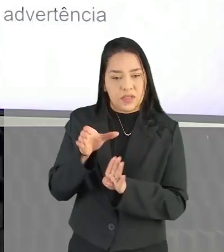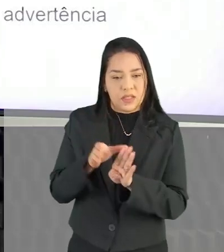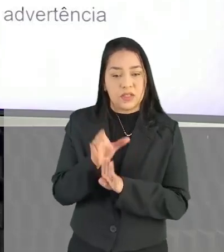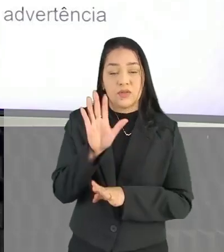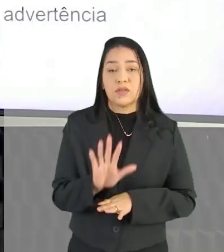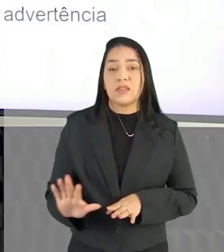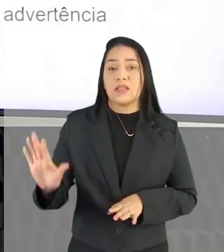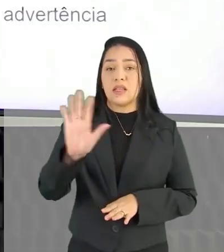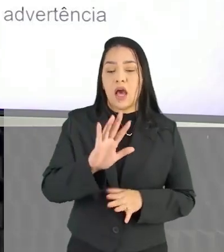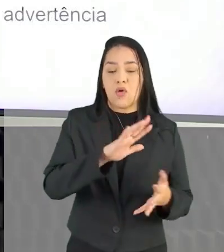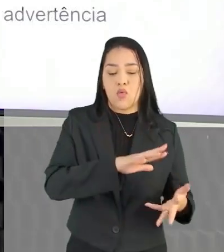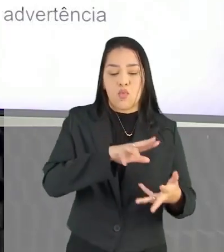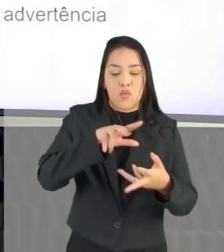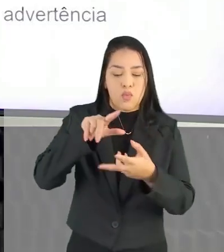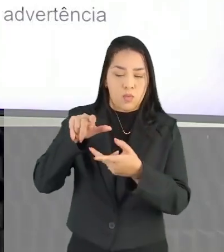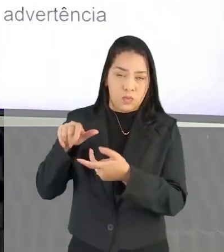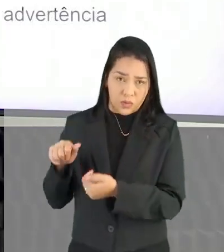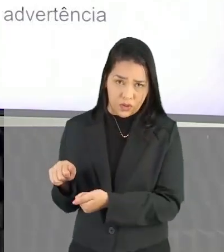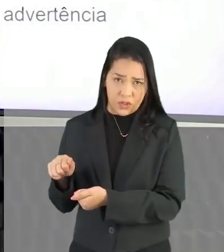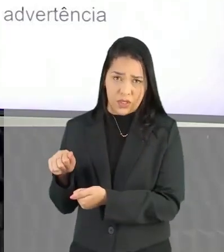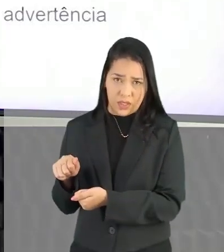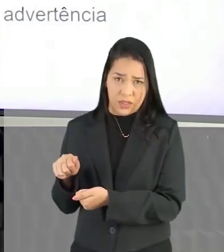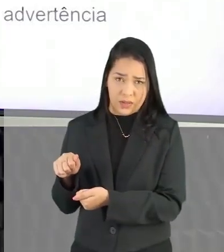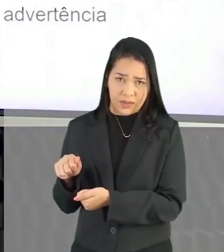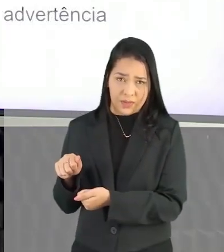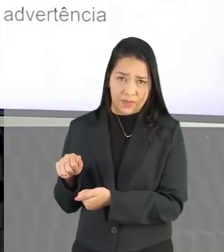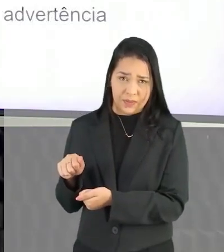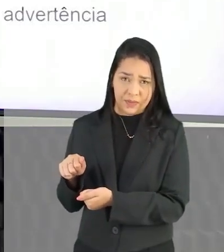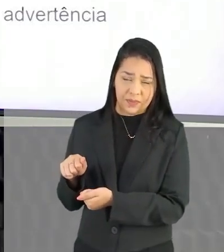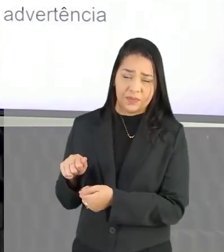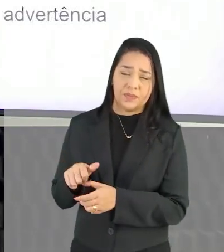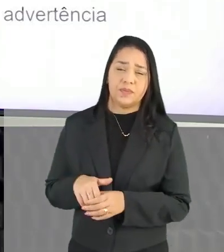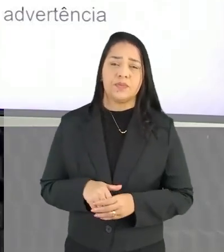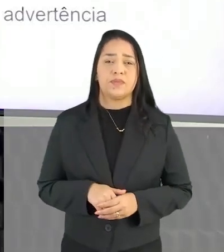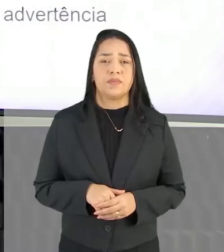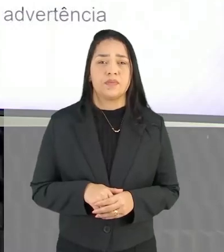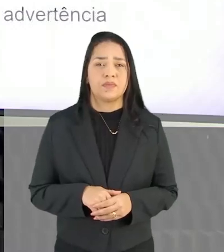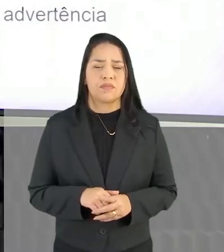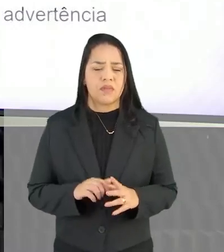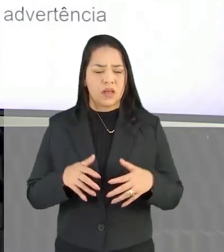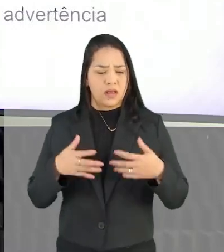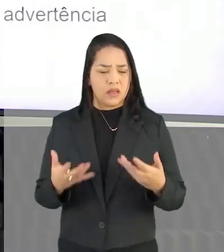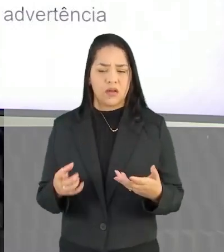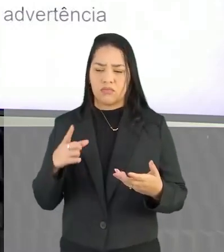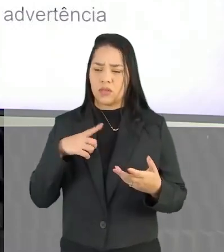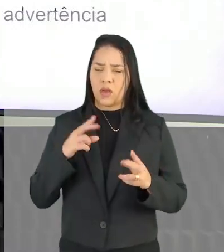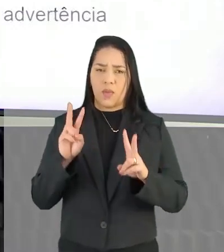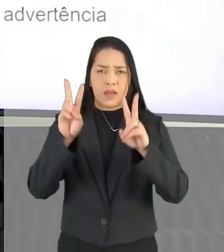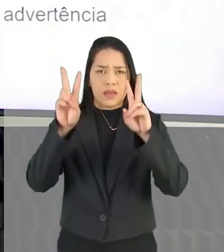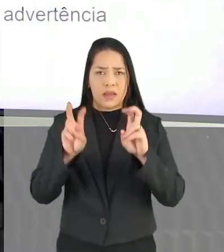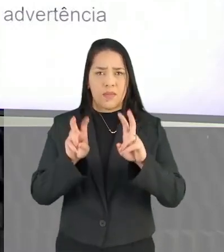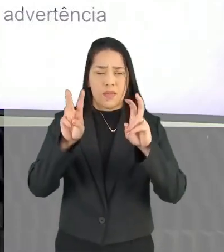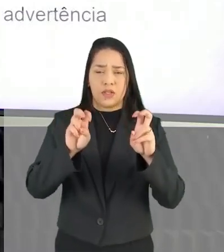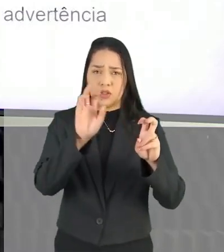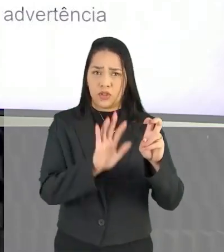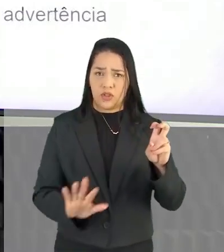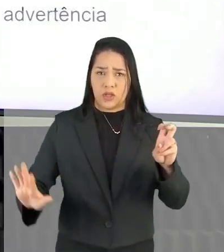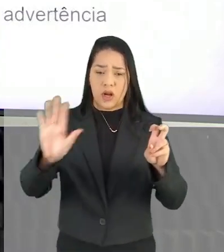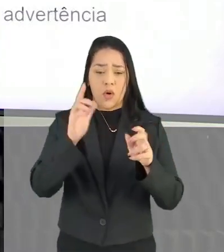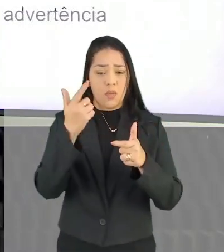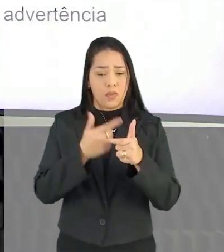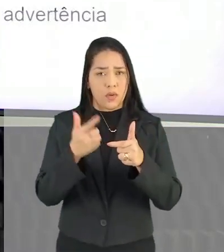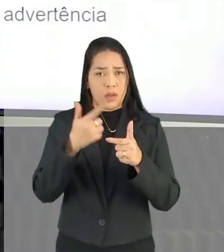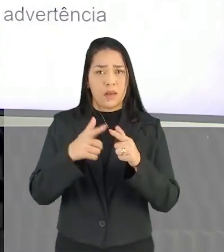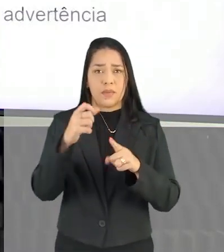contextualizar a campanha de advertência no cenário mundial. Então, a gente tem uma temática geral, um problema